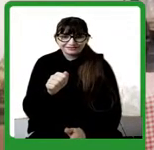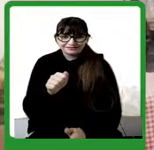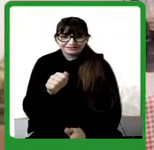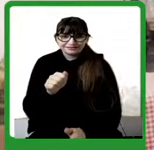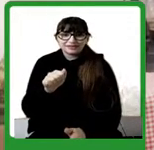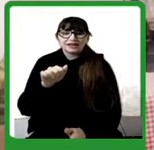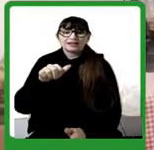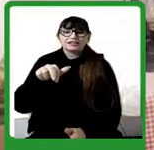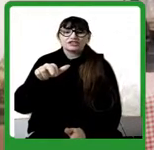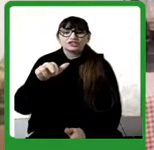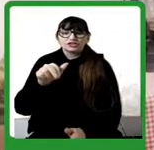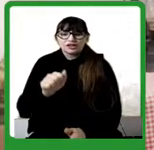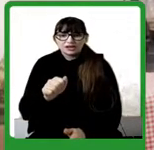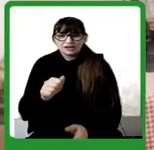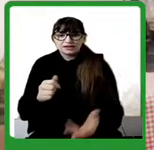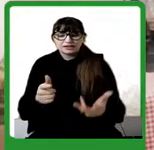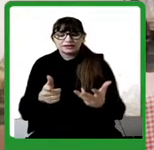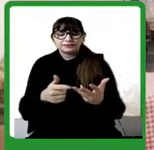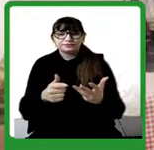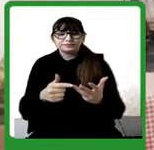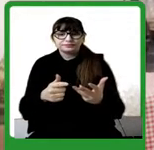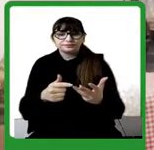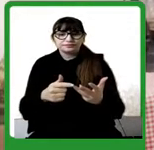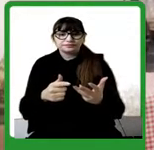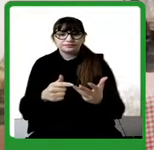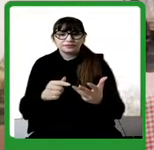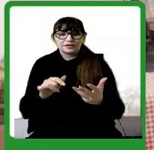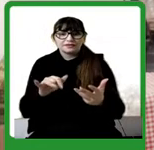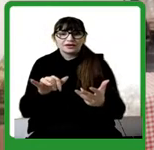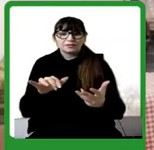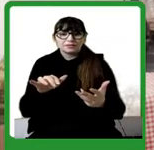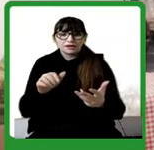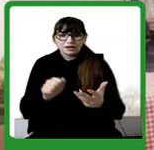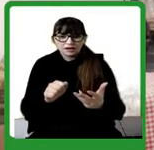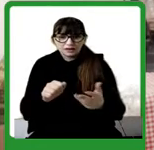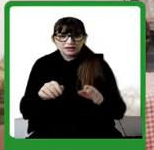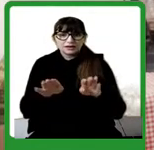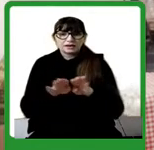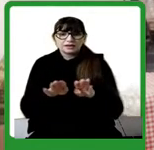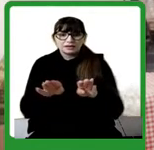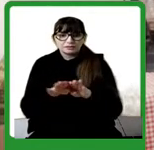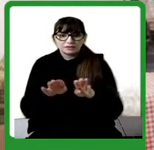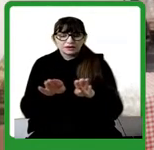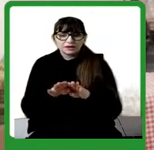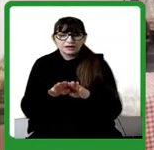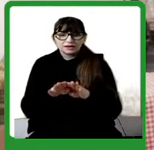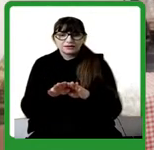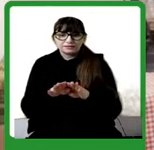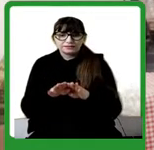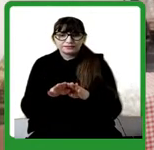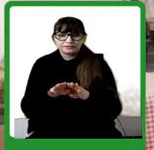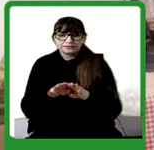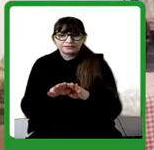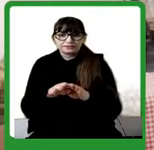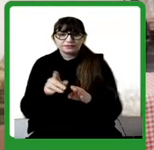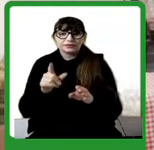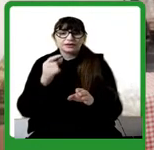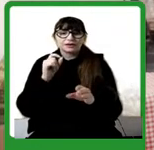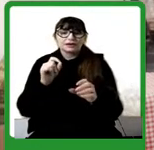Cristiana, a Fabiana Centenaro, vai dando aí, ó. Vamos ver quem mais.